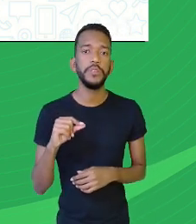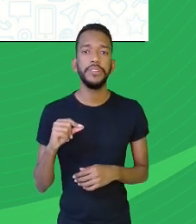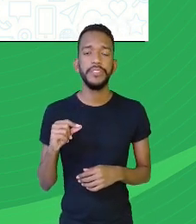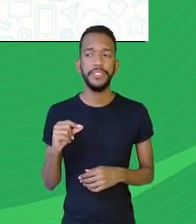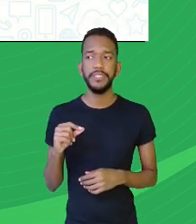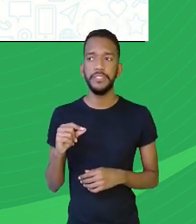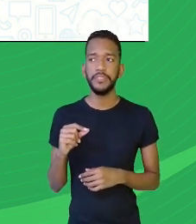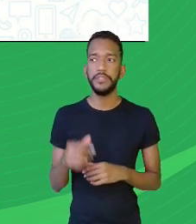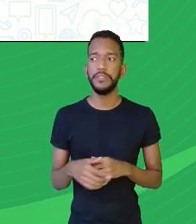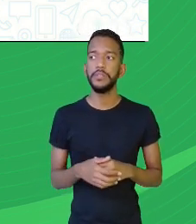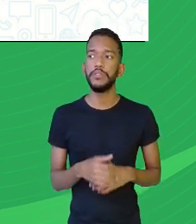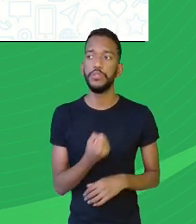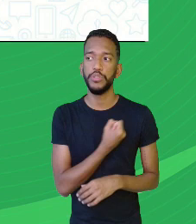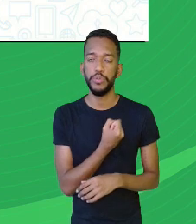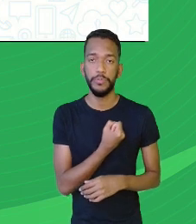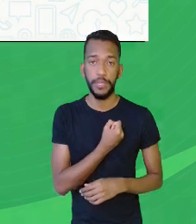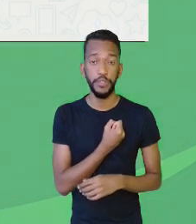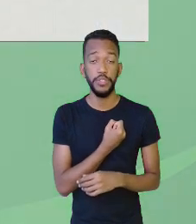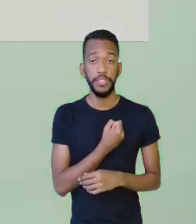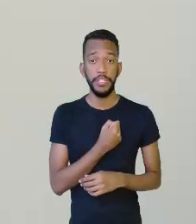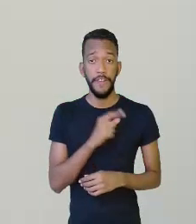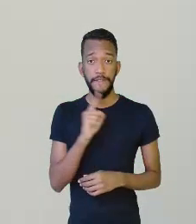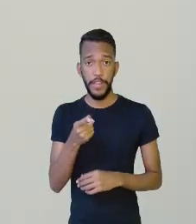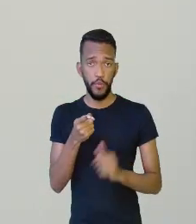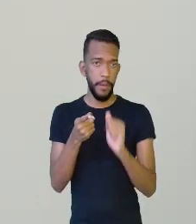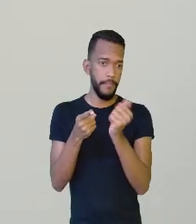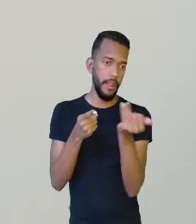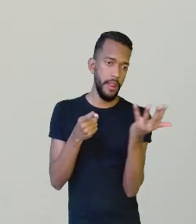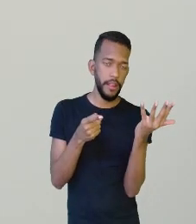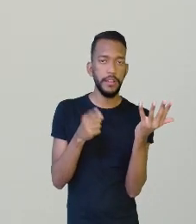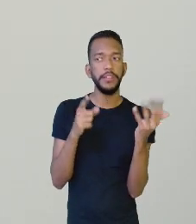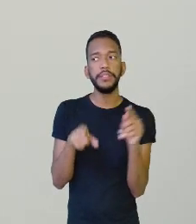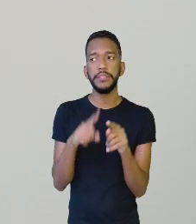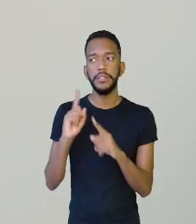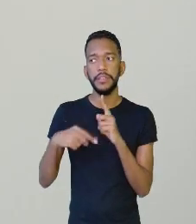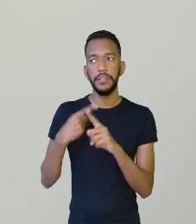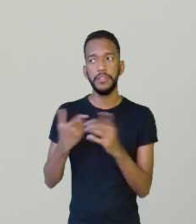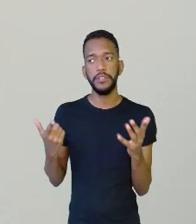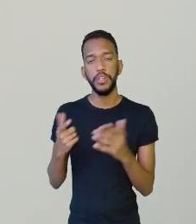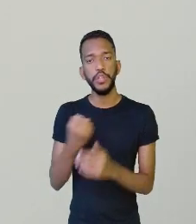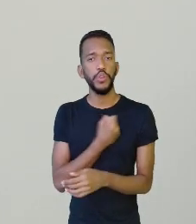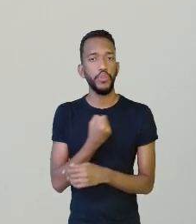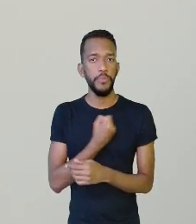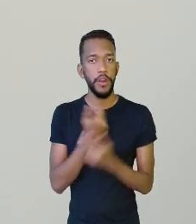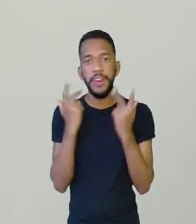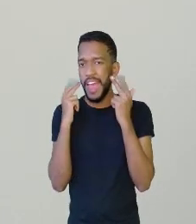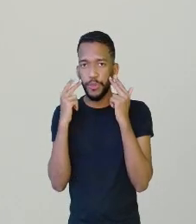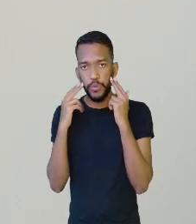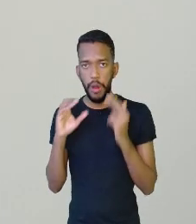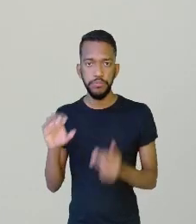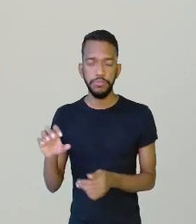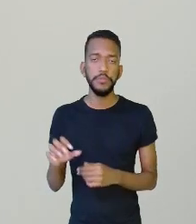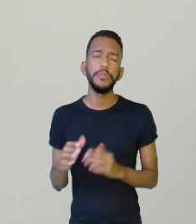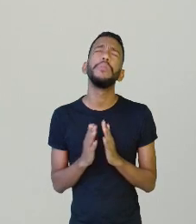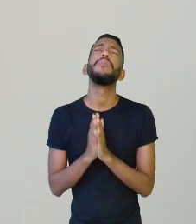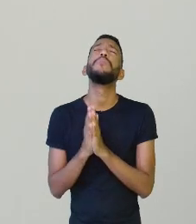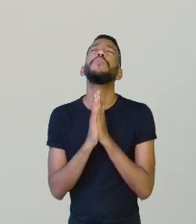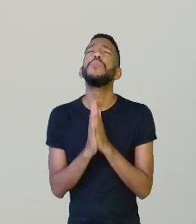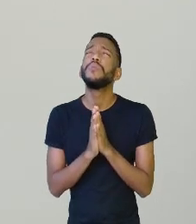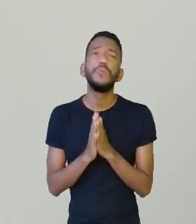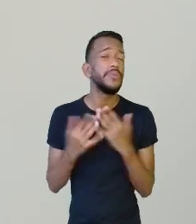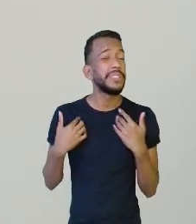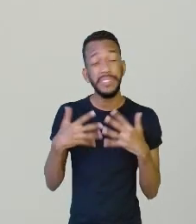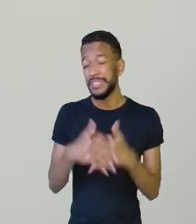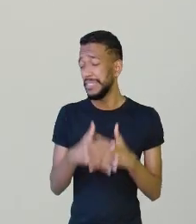com números decimais por números naturais. Professora, pelo amor de Deus, eu não